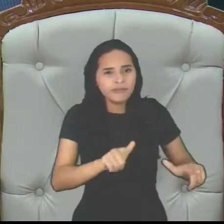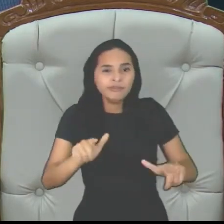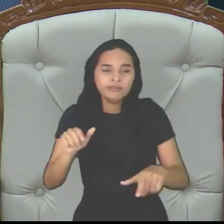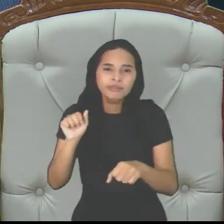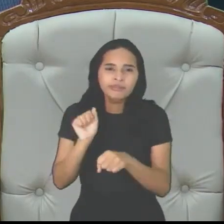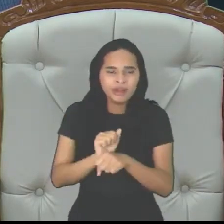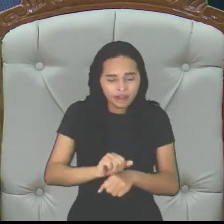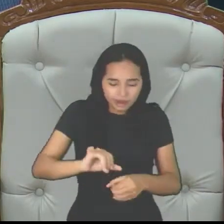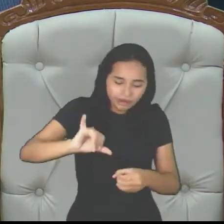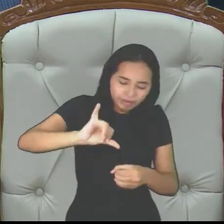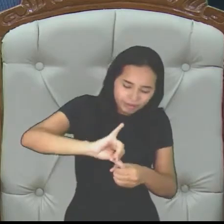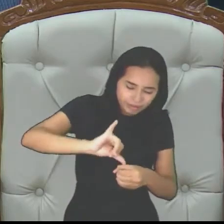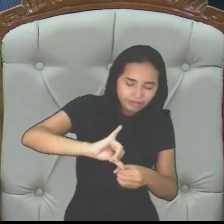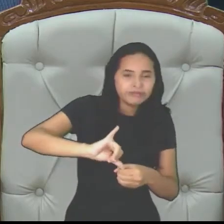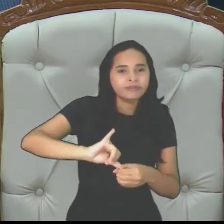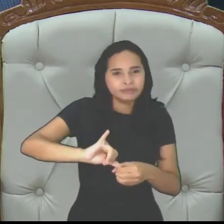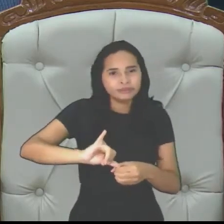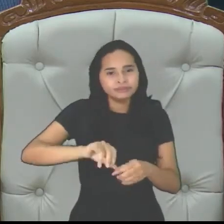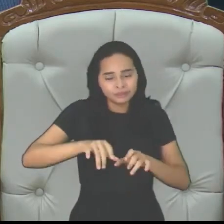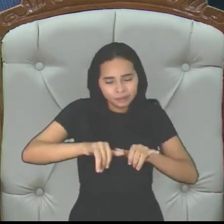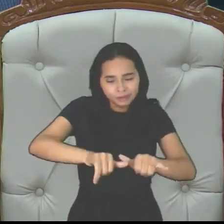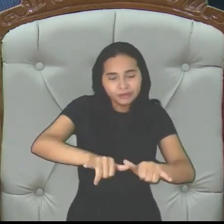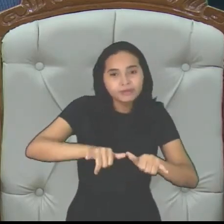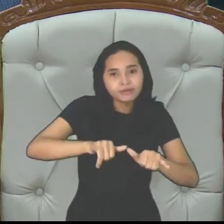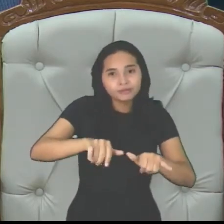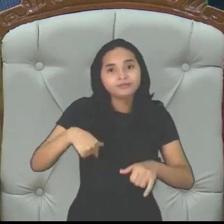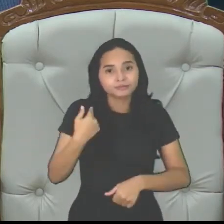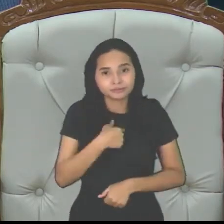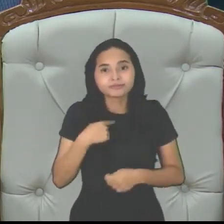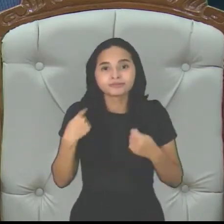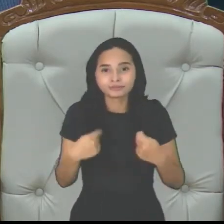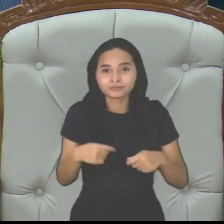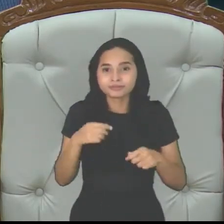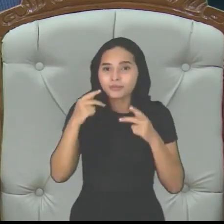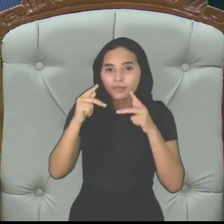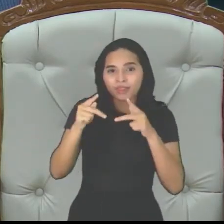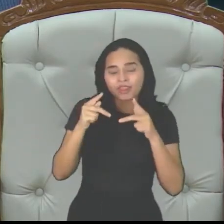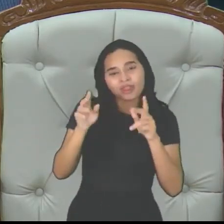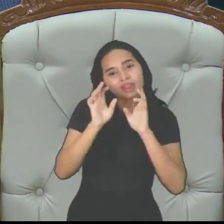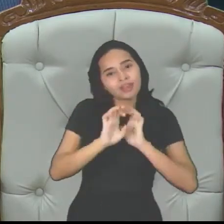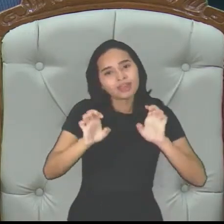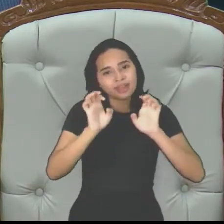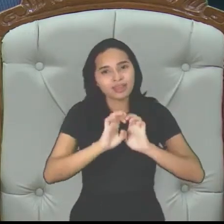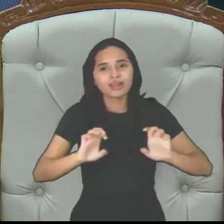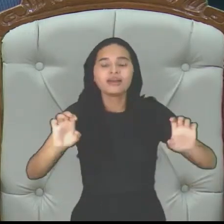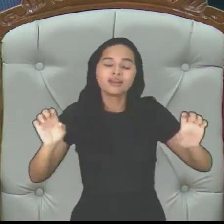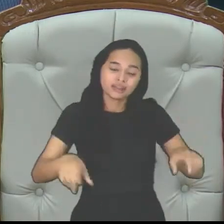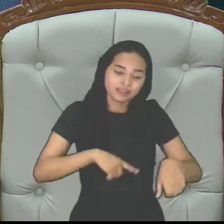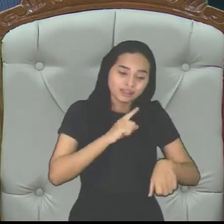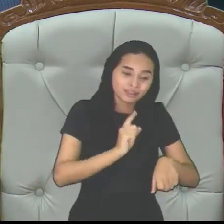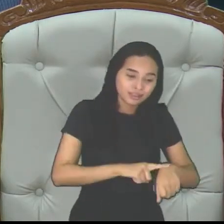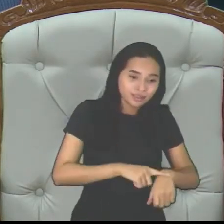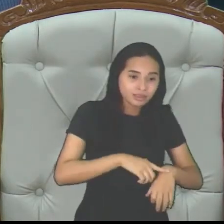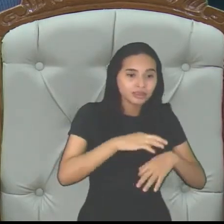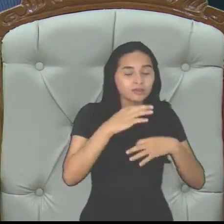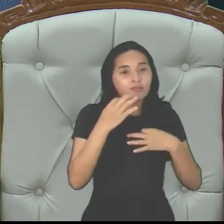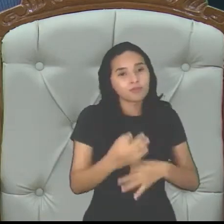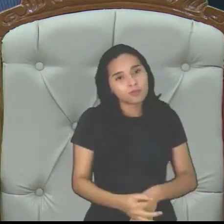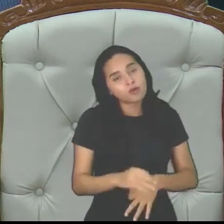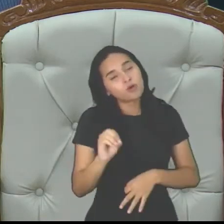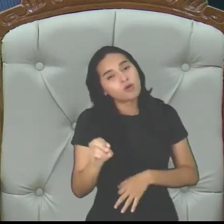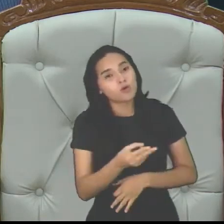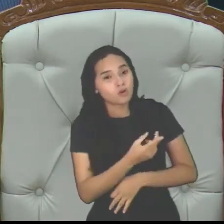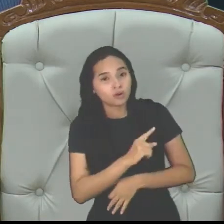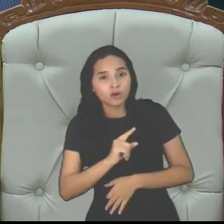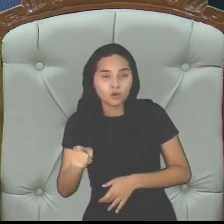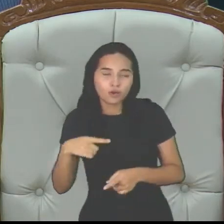de gasolina, no supermercado. Nós precisamos pregar o evangelho a tempo e a fora de tempo,